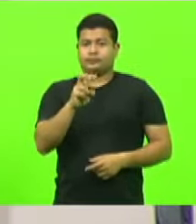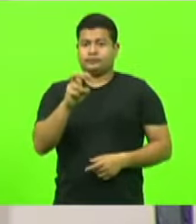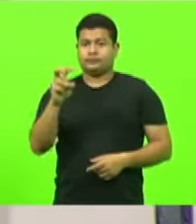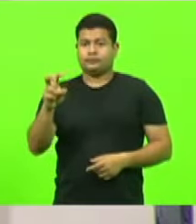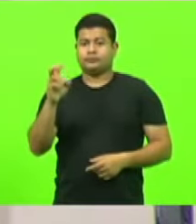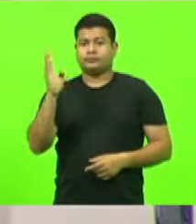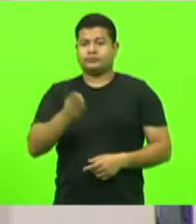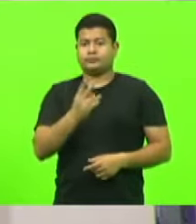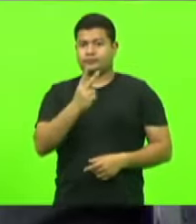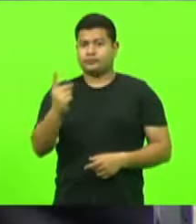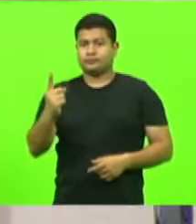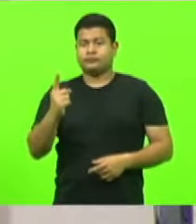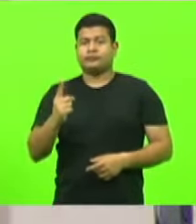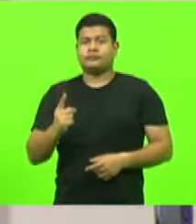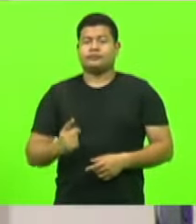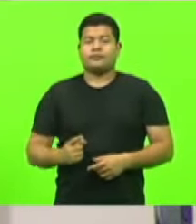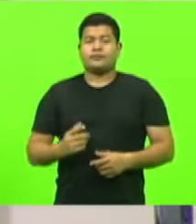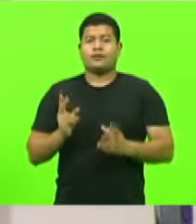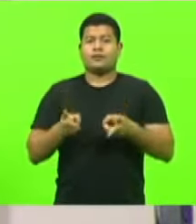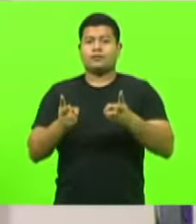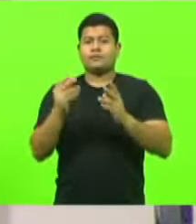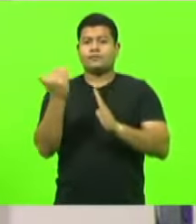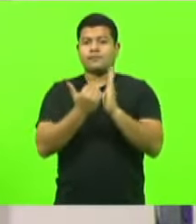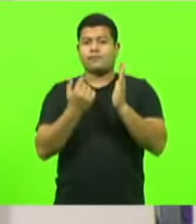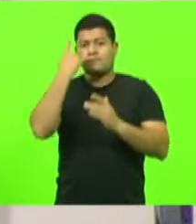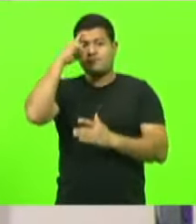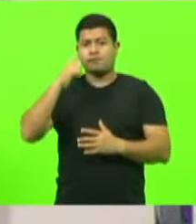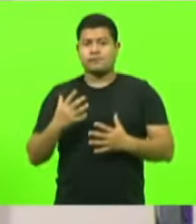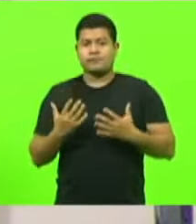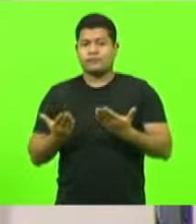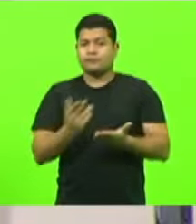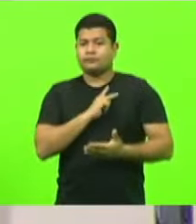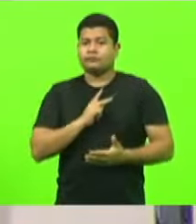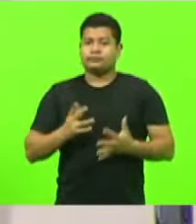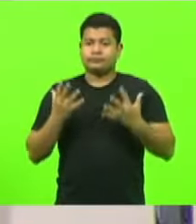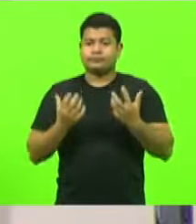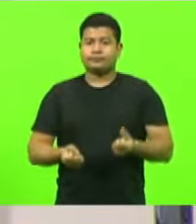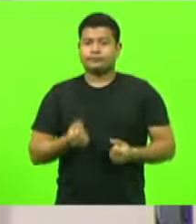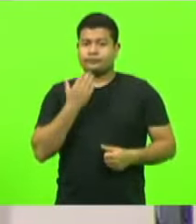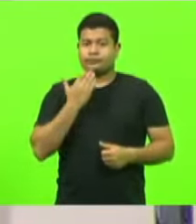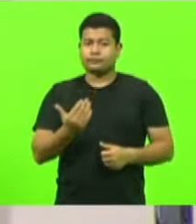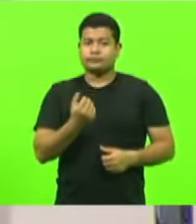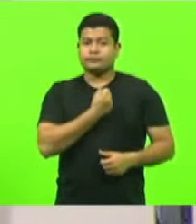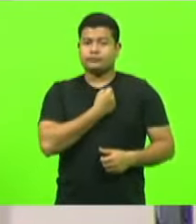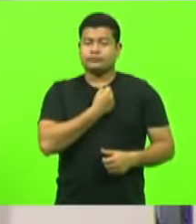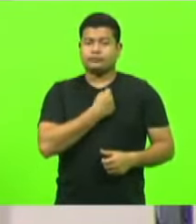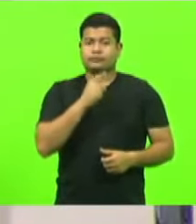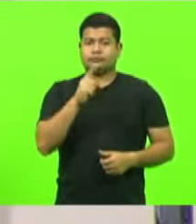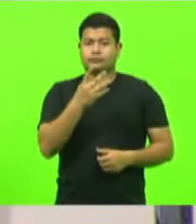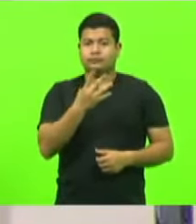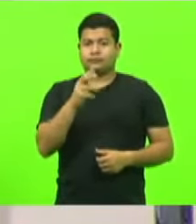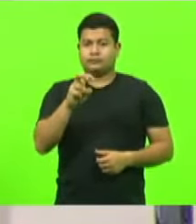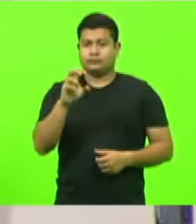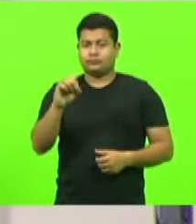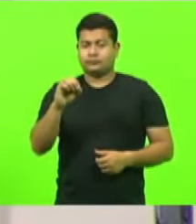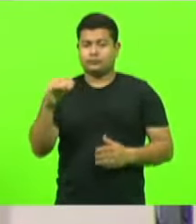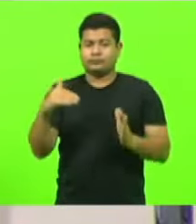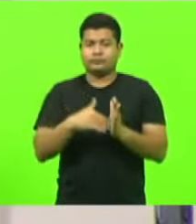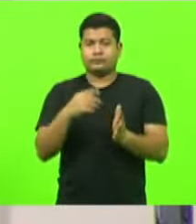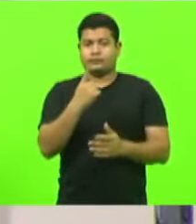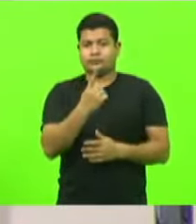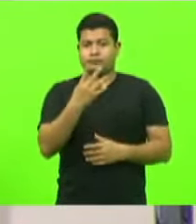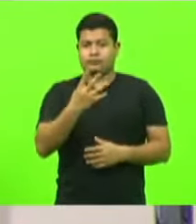1455/2021. Dando continuidade à ordem do dia, o senhor presidente deferiu os requerimentos. Números 1450